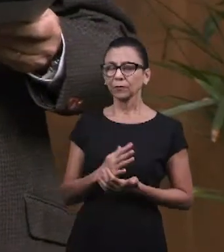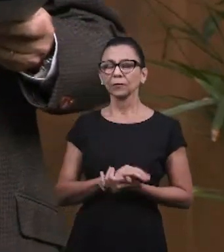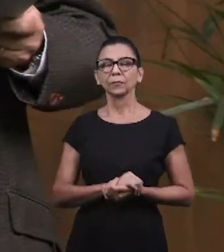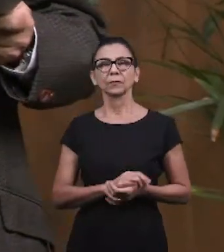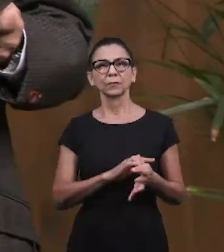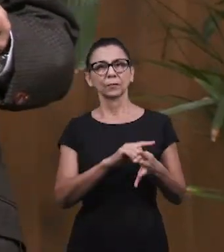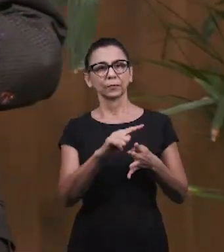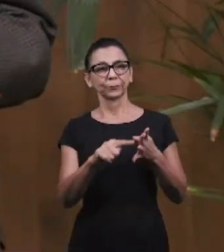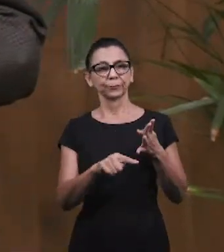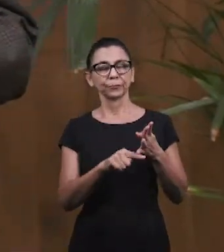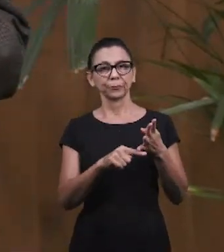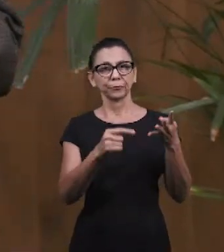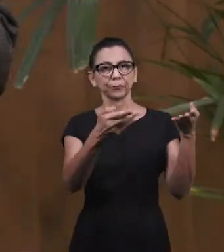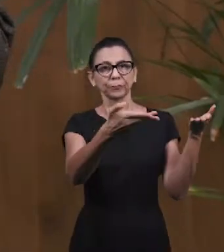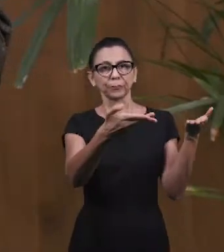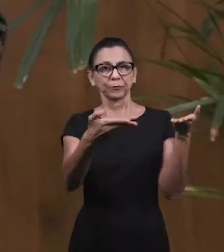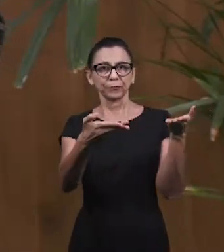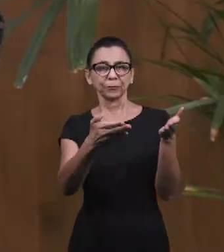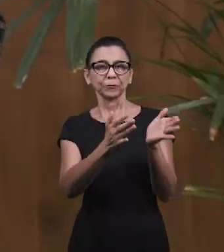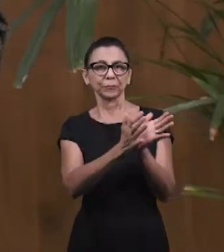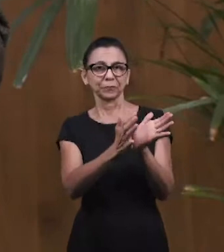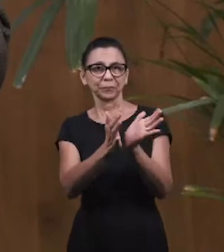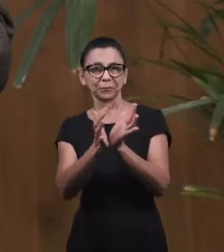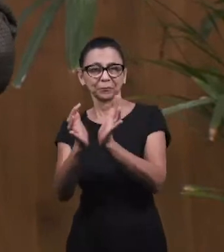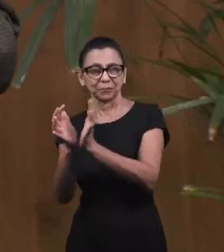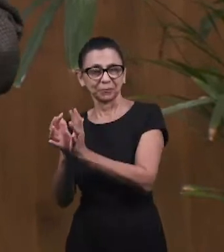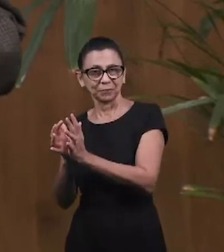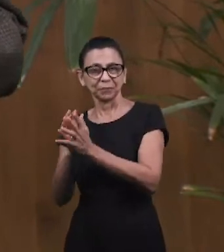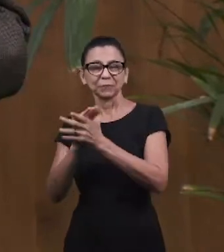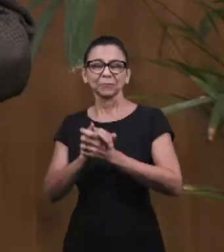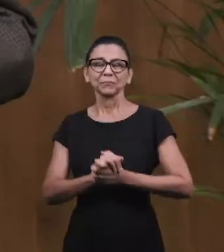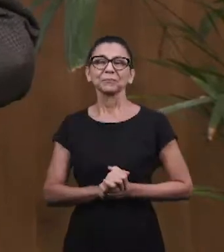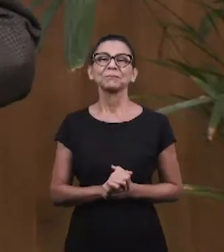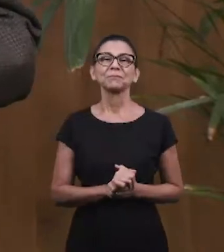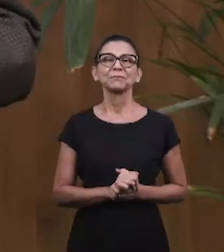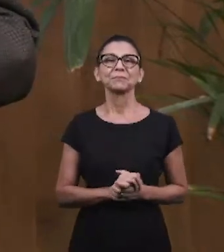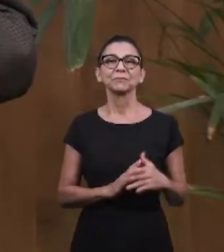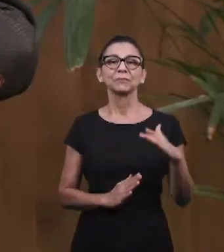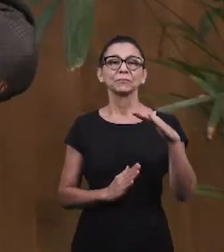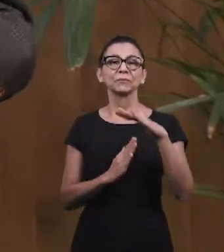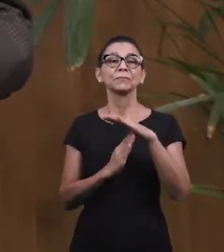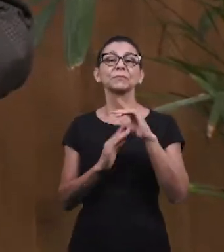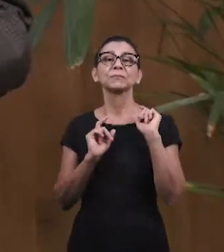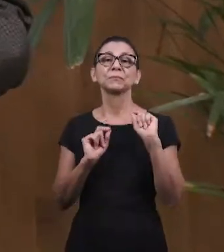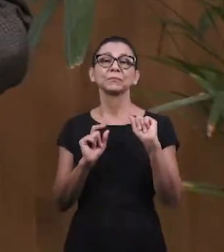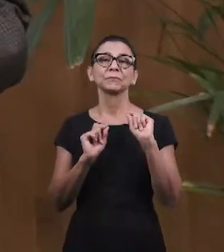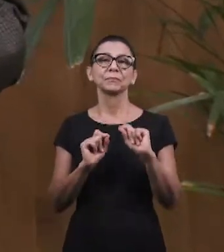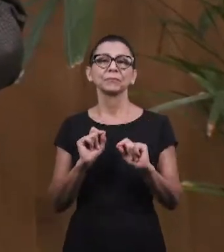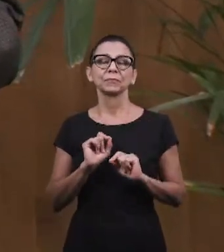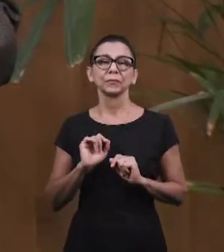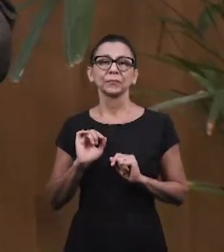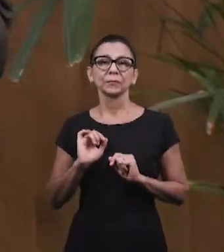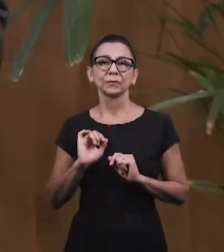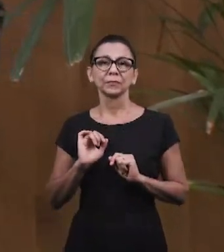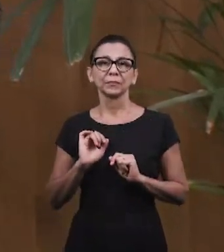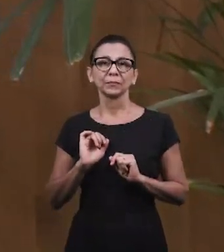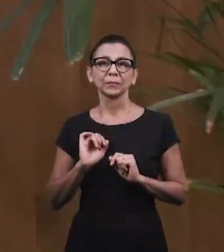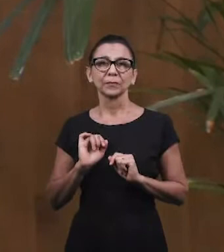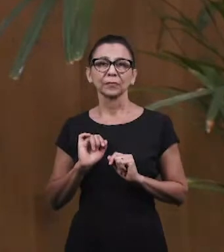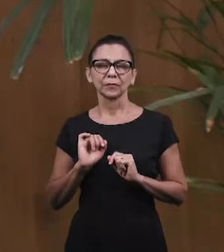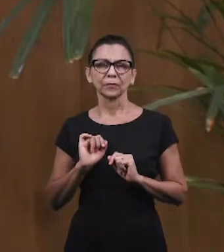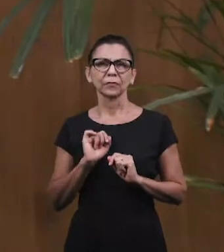4 convites, né? Que foram suficientes, né? Para alcançar a todos, né? O convite era destinado